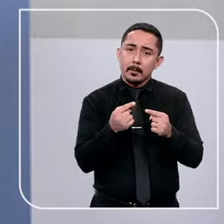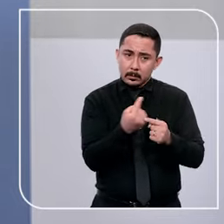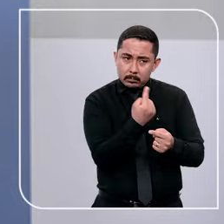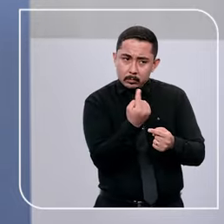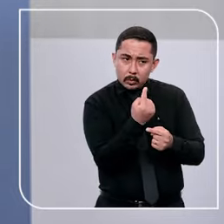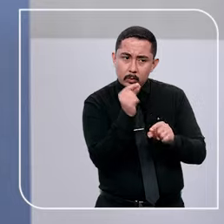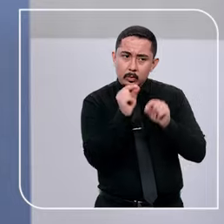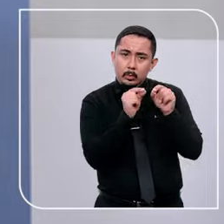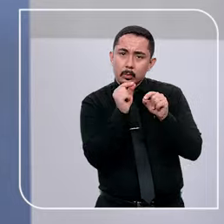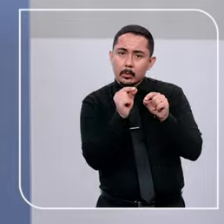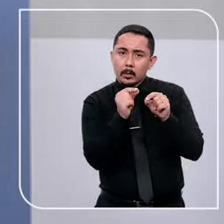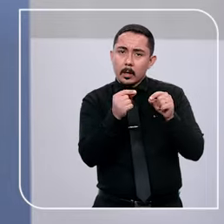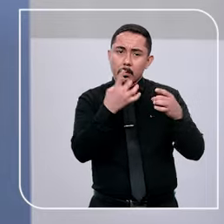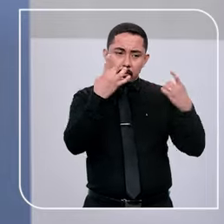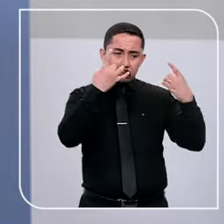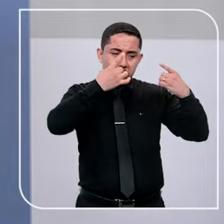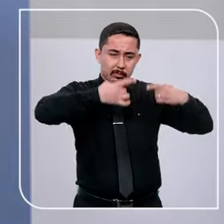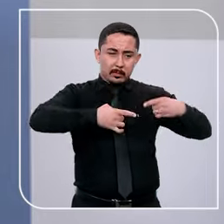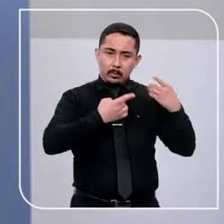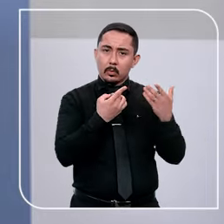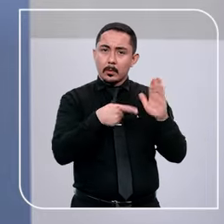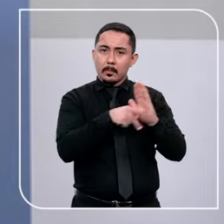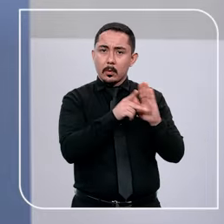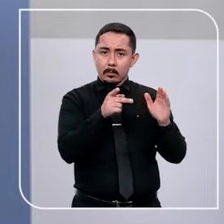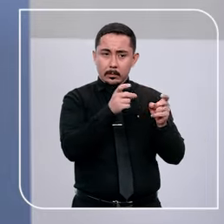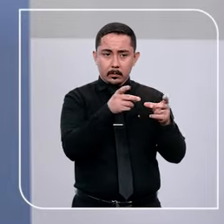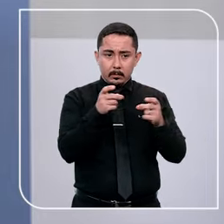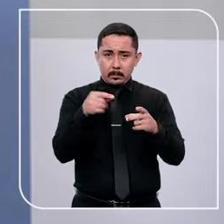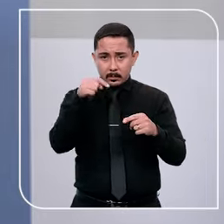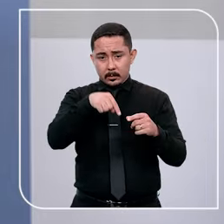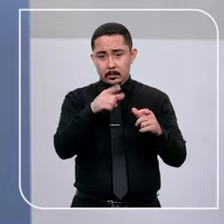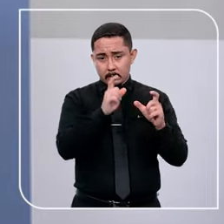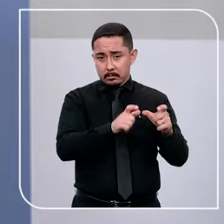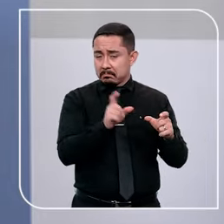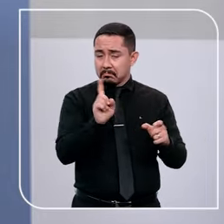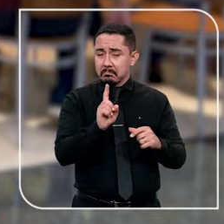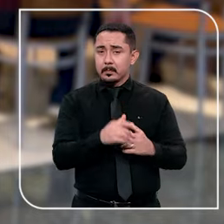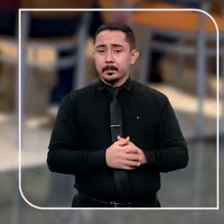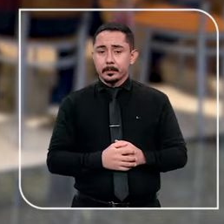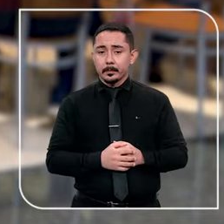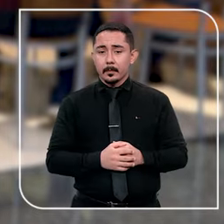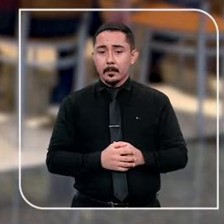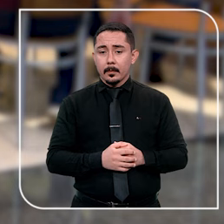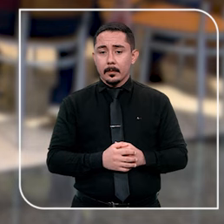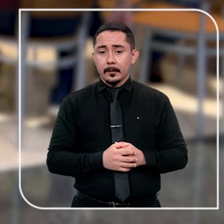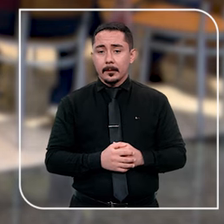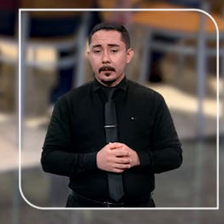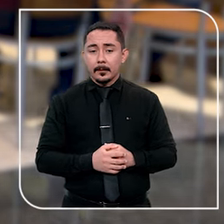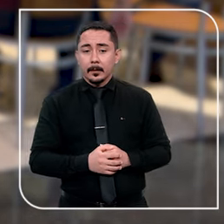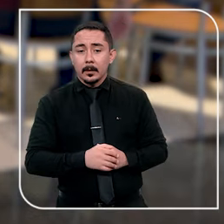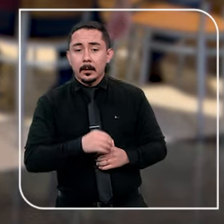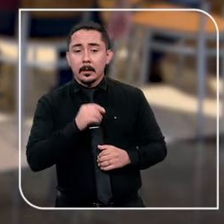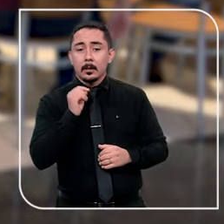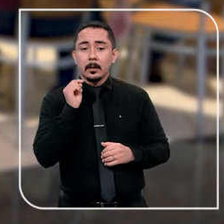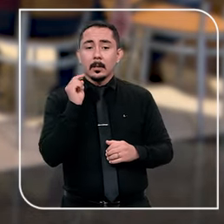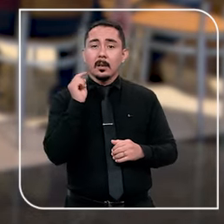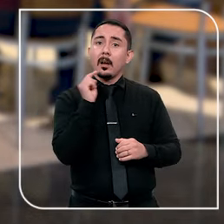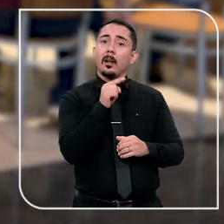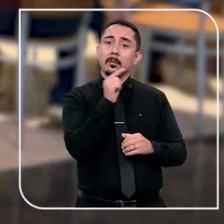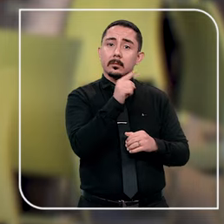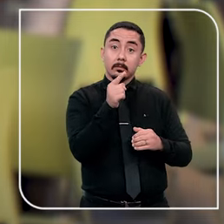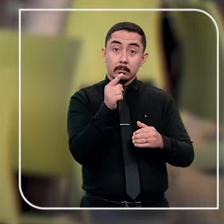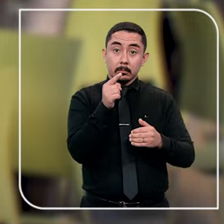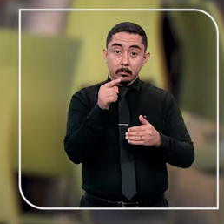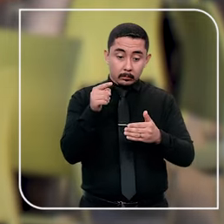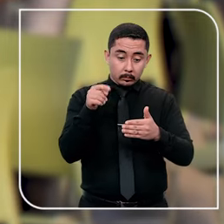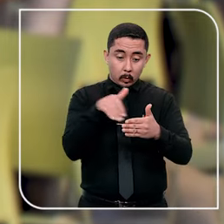não prejudica a concorrência e a organização do comércio no local por maioria de votos o colegiado entendeu que um